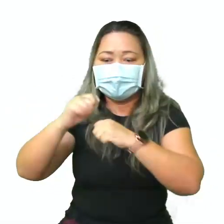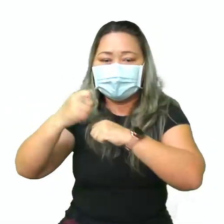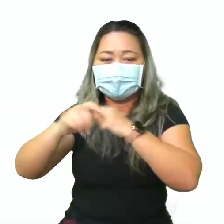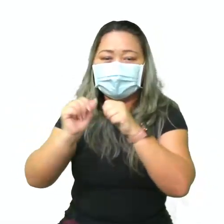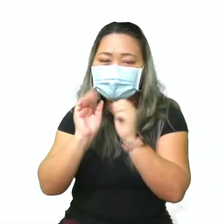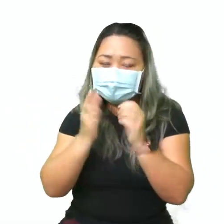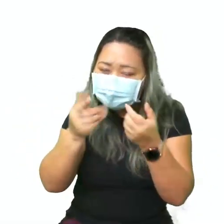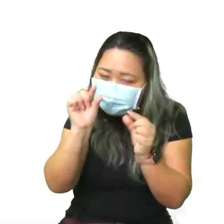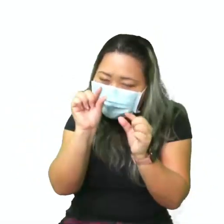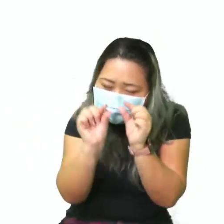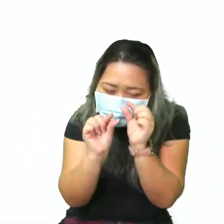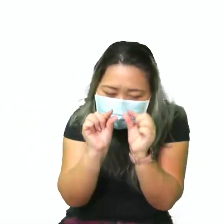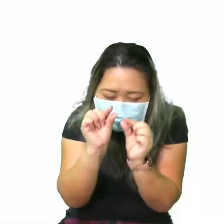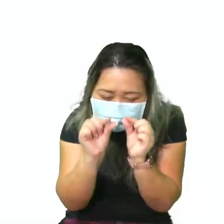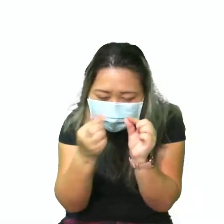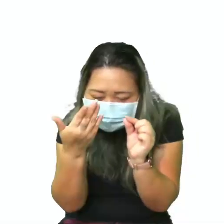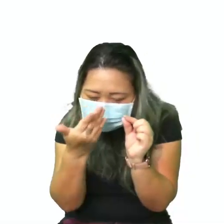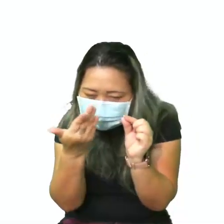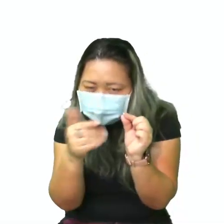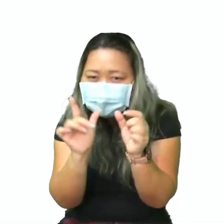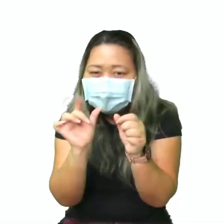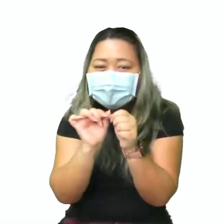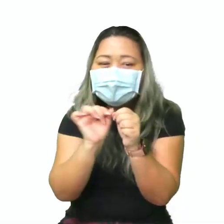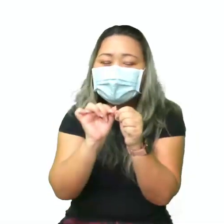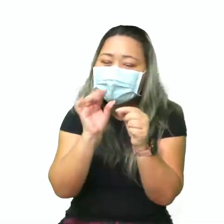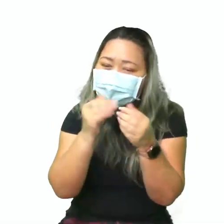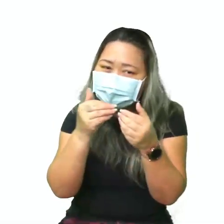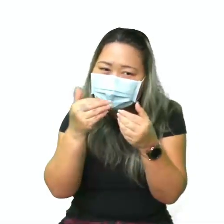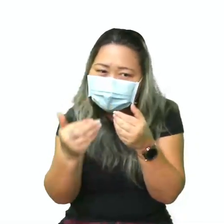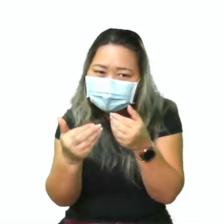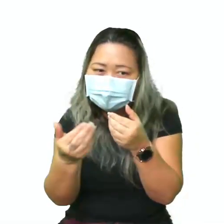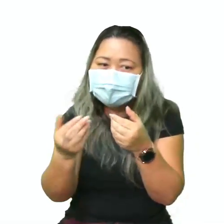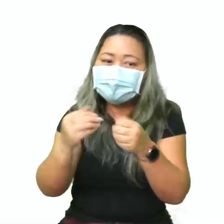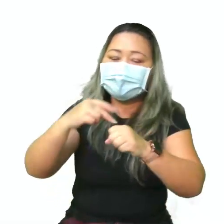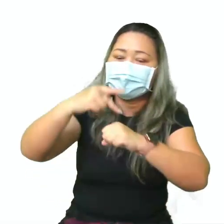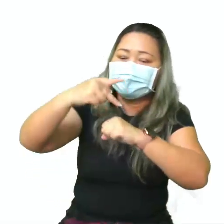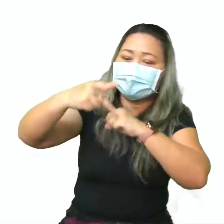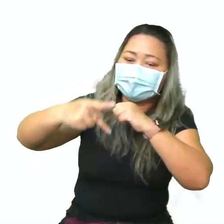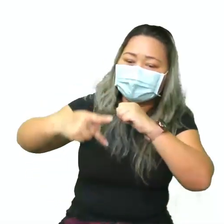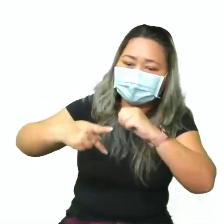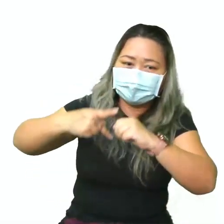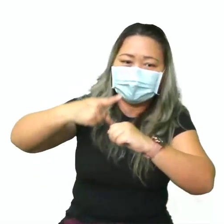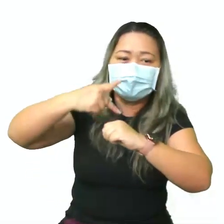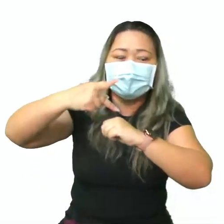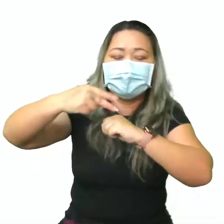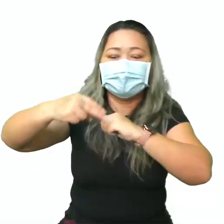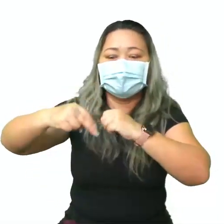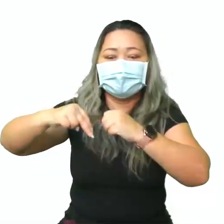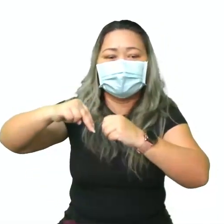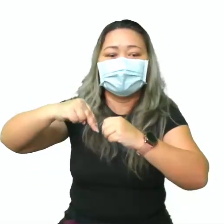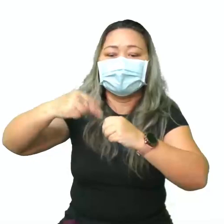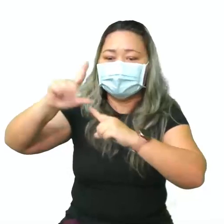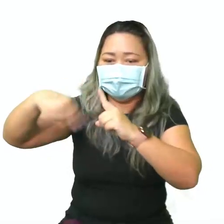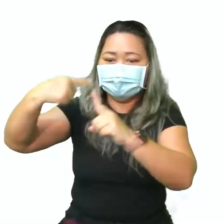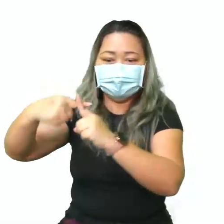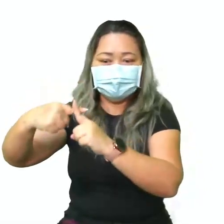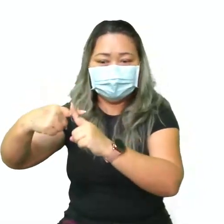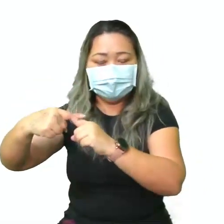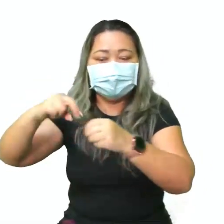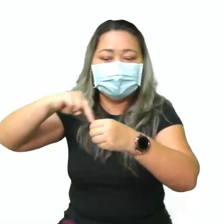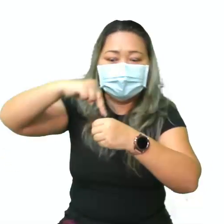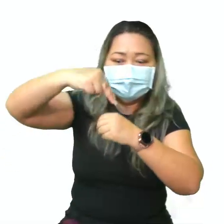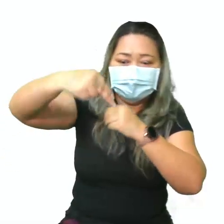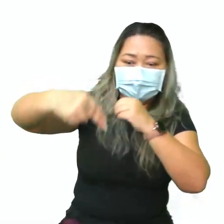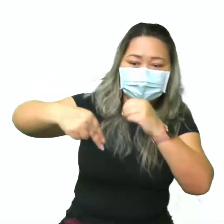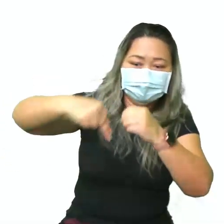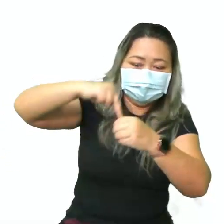alguma alteração, faltou alguma coisa, complica lá no final. Tá? Lembra sempre do trenzinho,